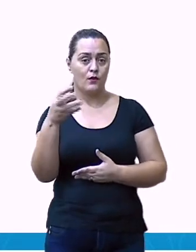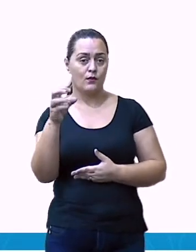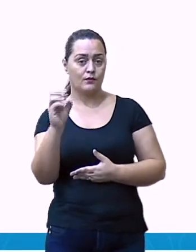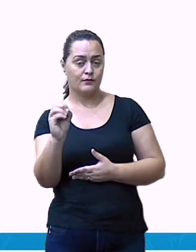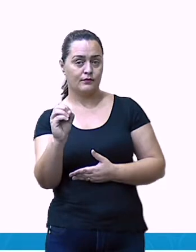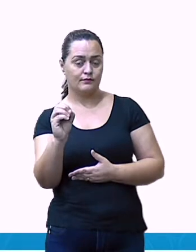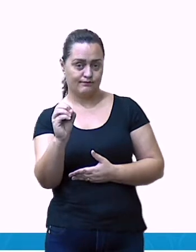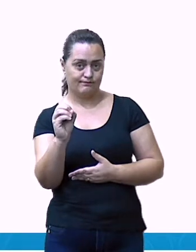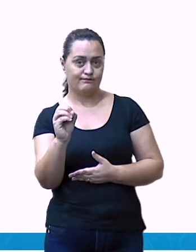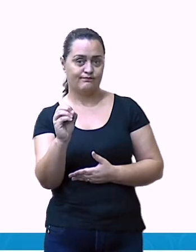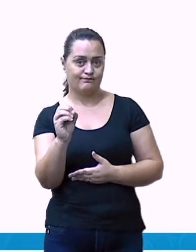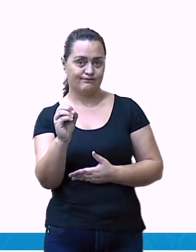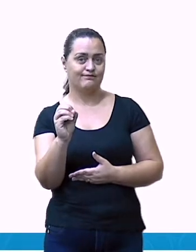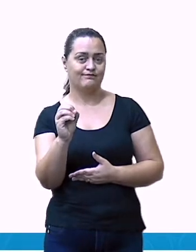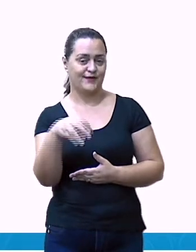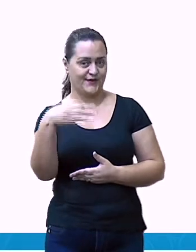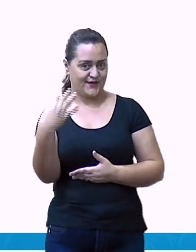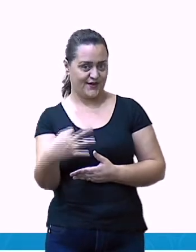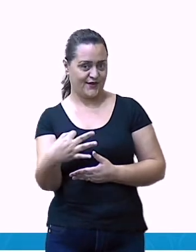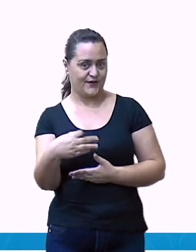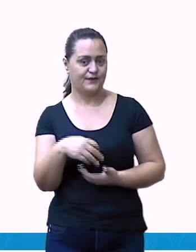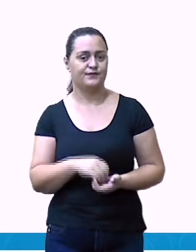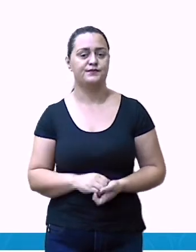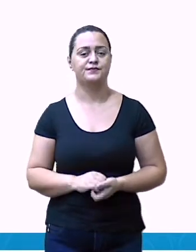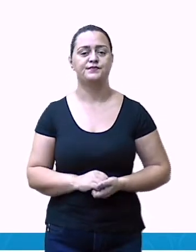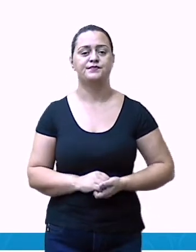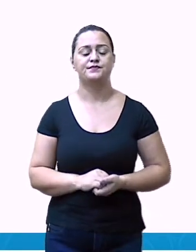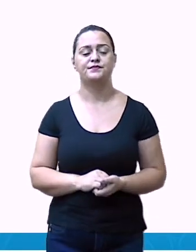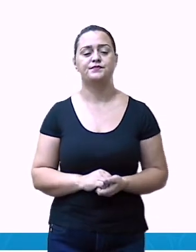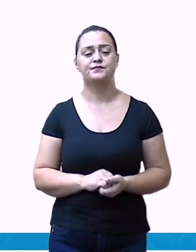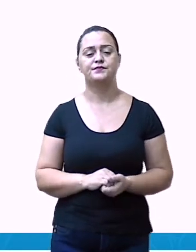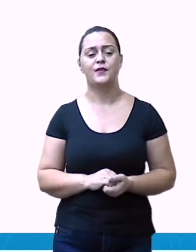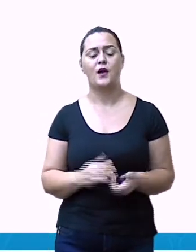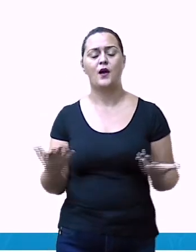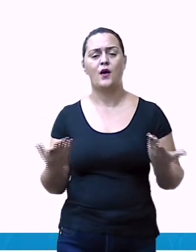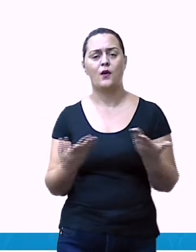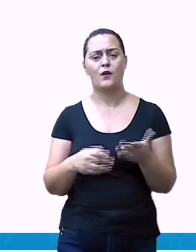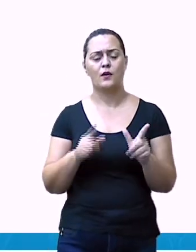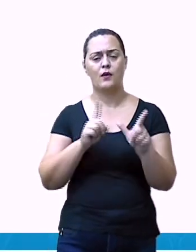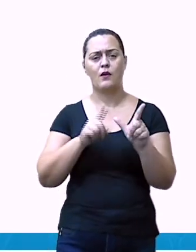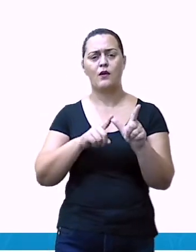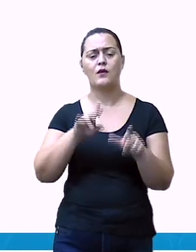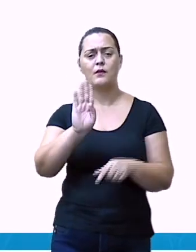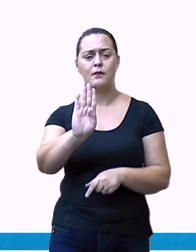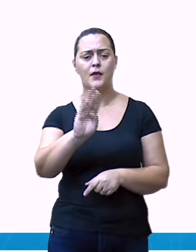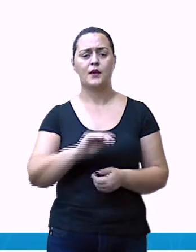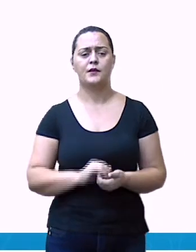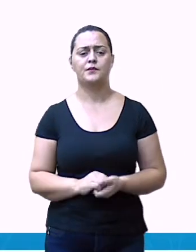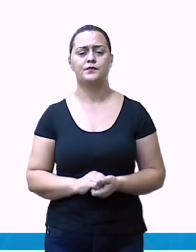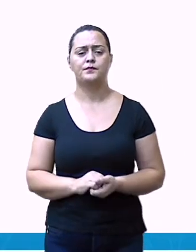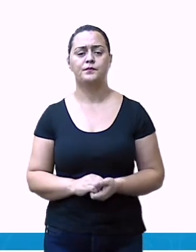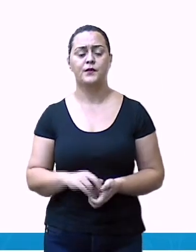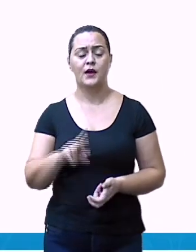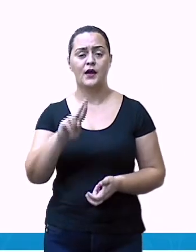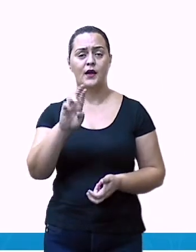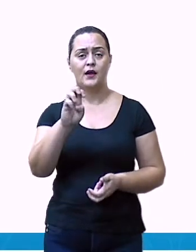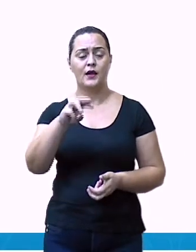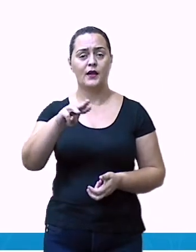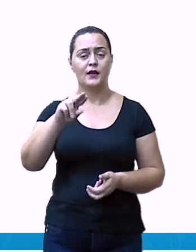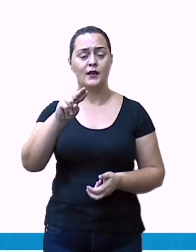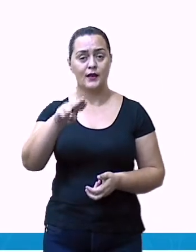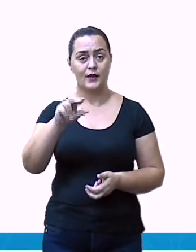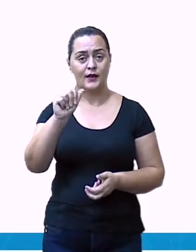perdeu. Letra B. Renato acertou todas as questões que resolveu